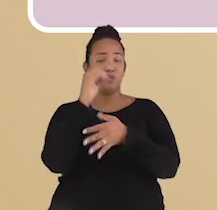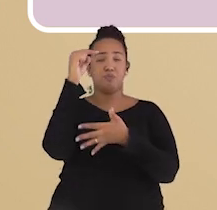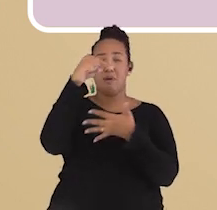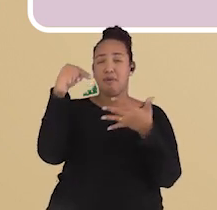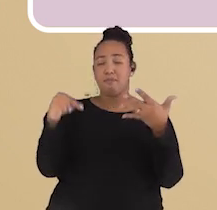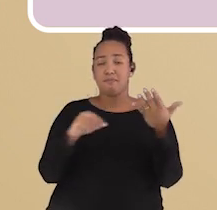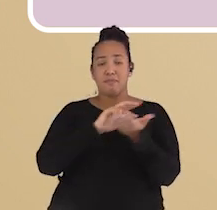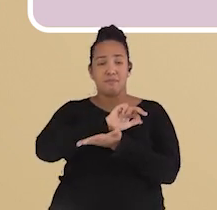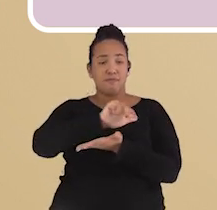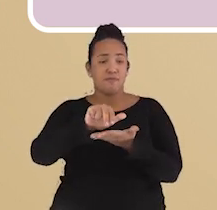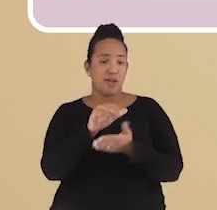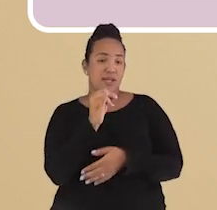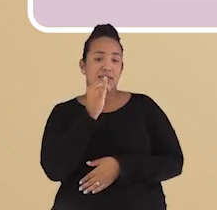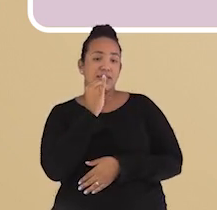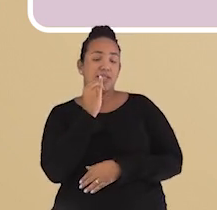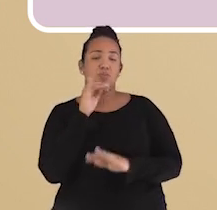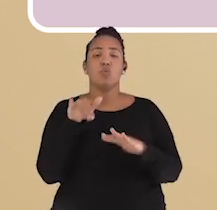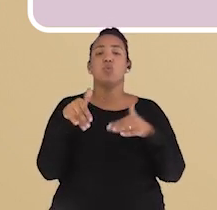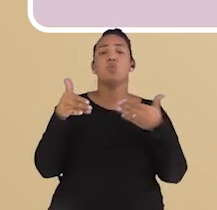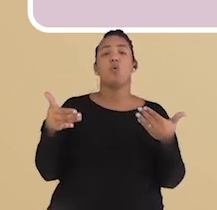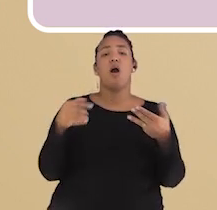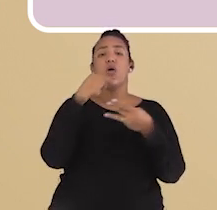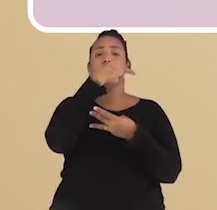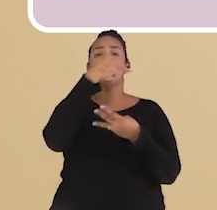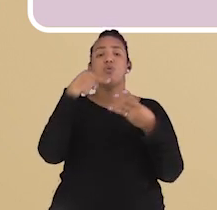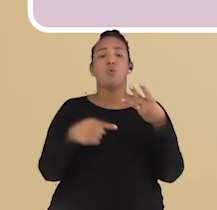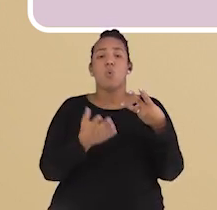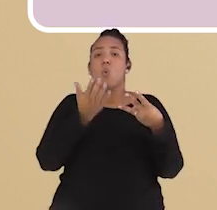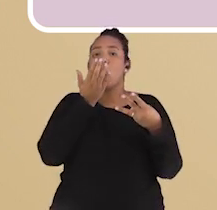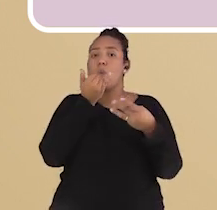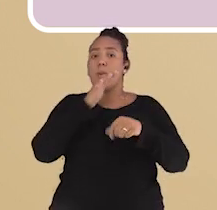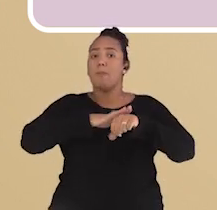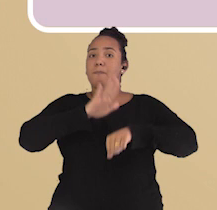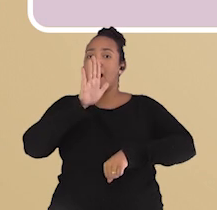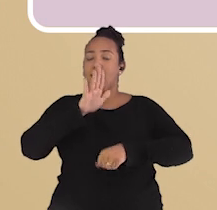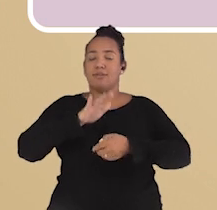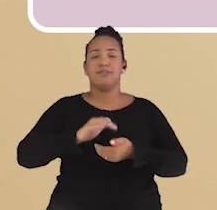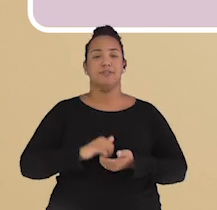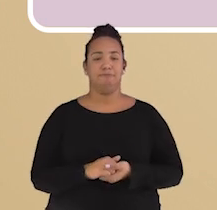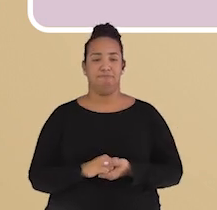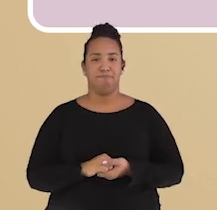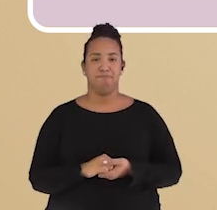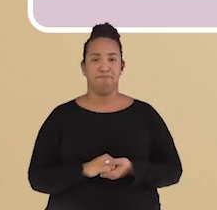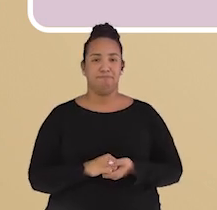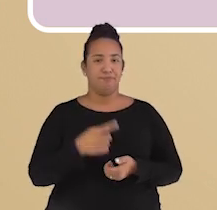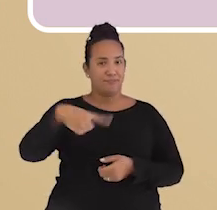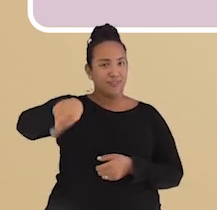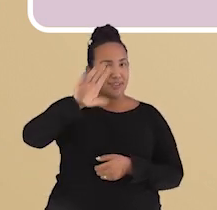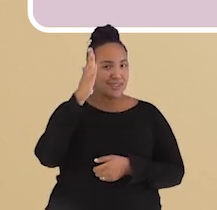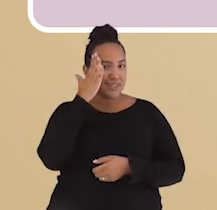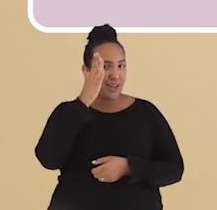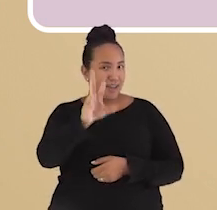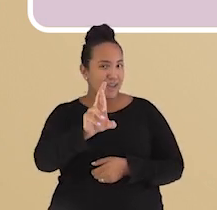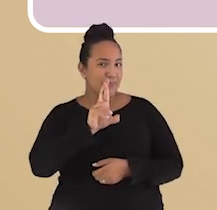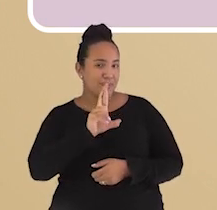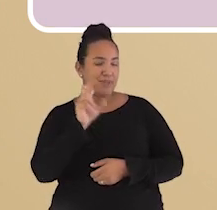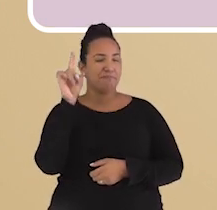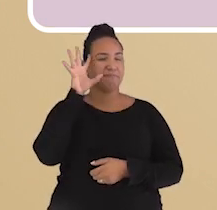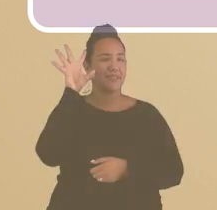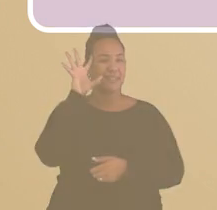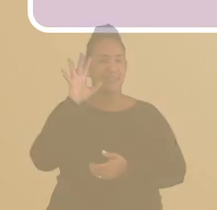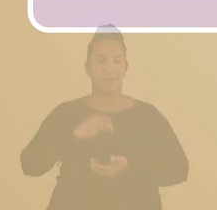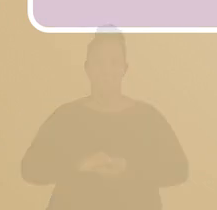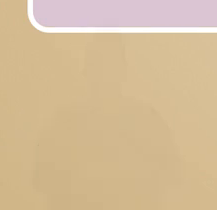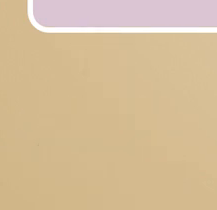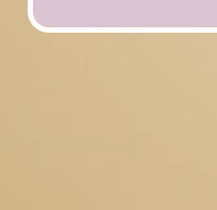por exemplo, qual dos 3 netos já comeu mais chocolate? Você sabe me dizer quem foi? Pense aí!